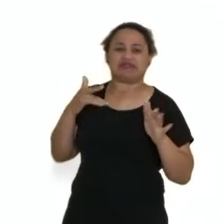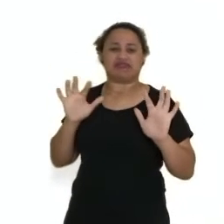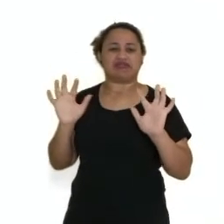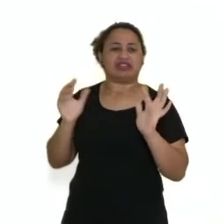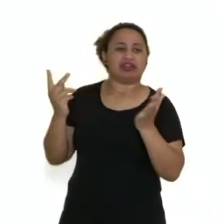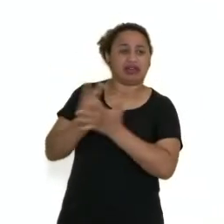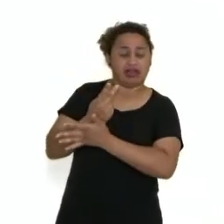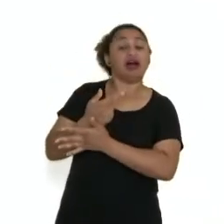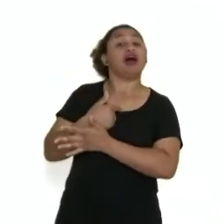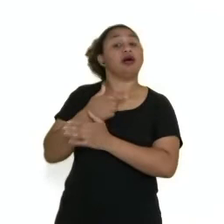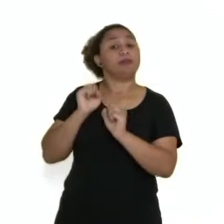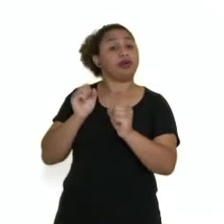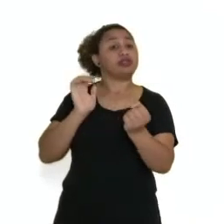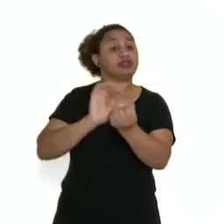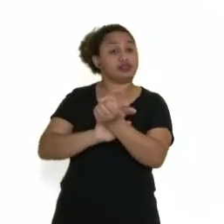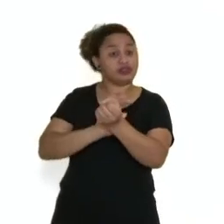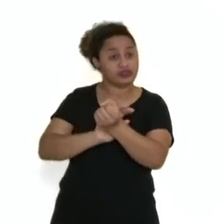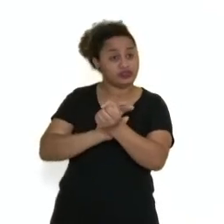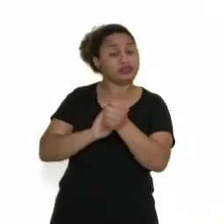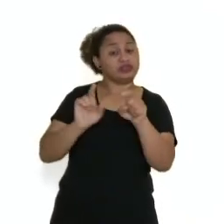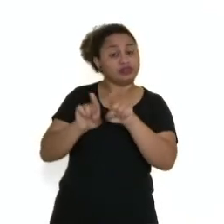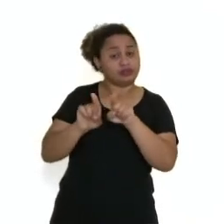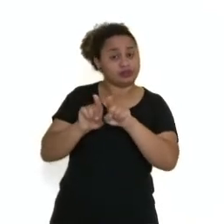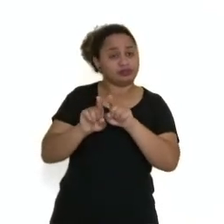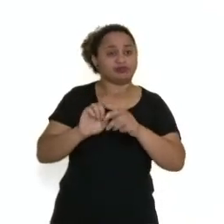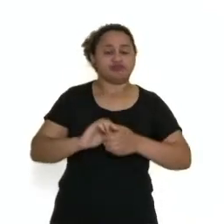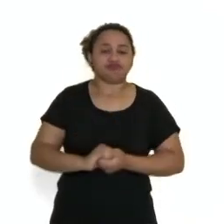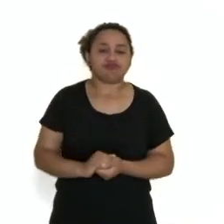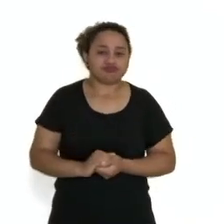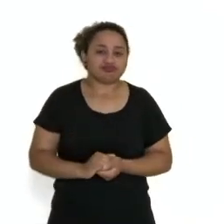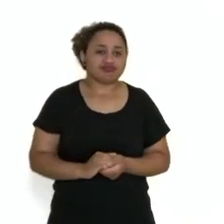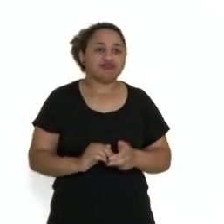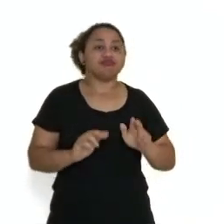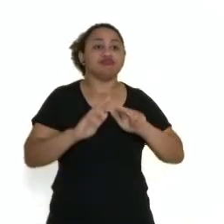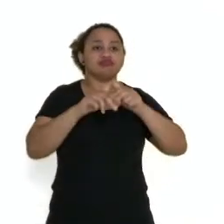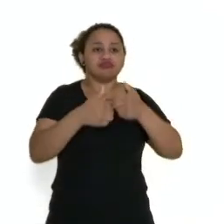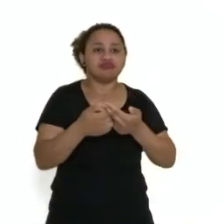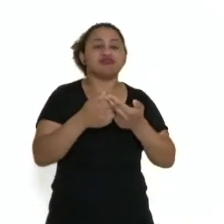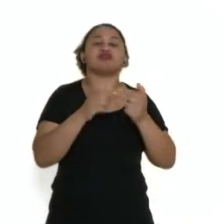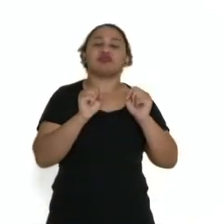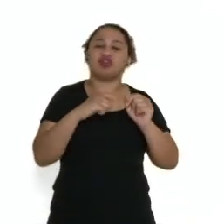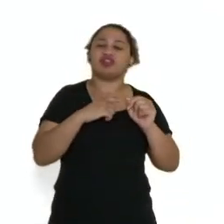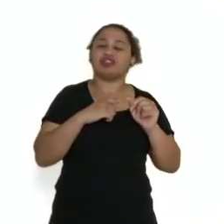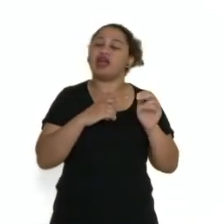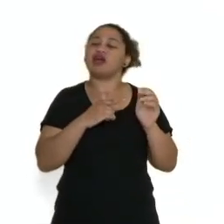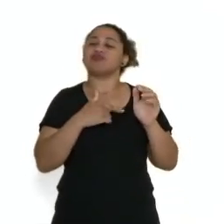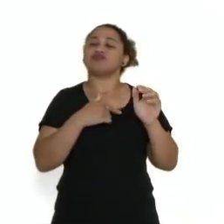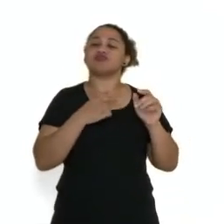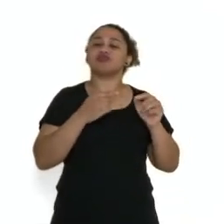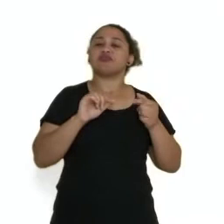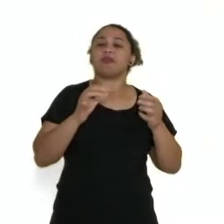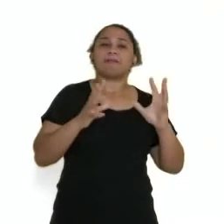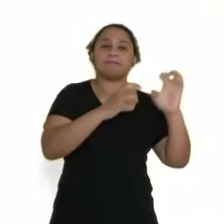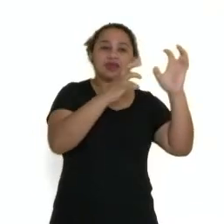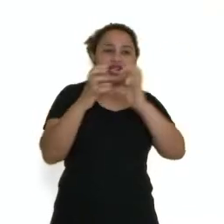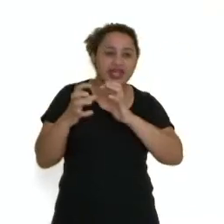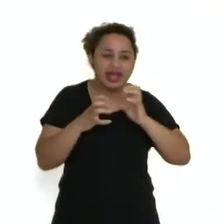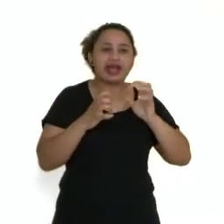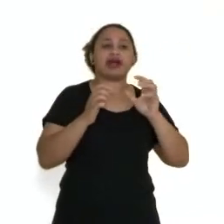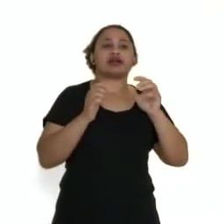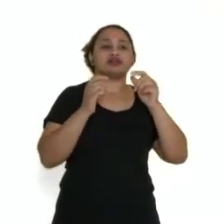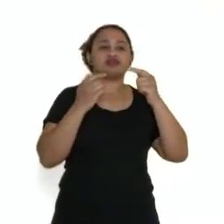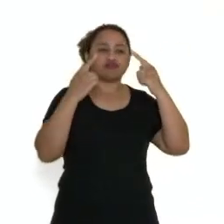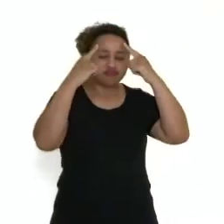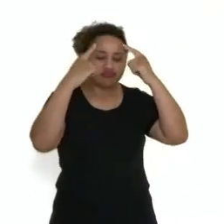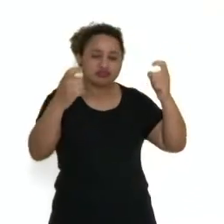no pior dos vícios. Através dela tecem-se intrigas e as vivências verbais. Através dela,